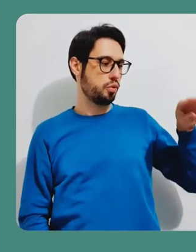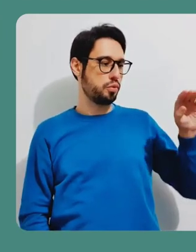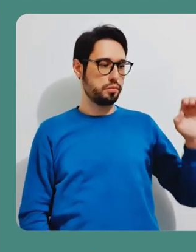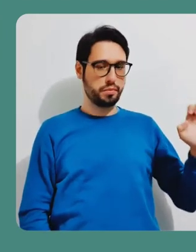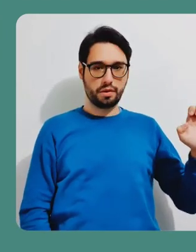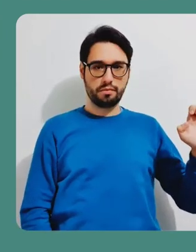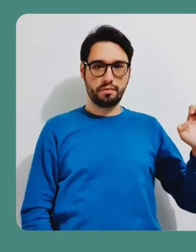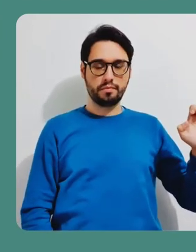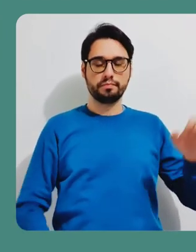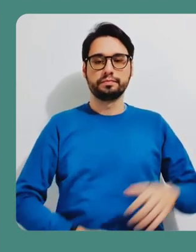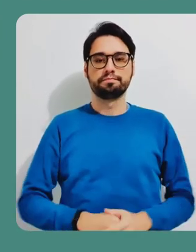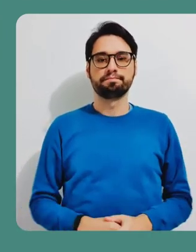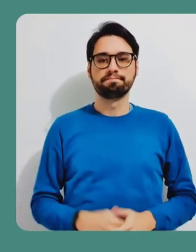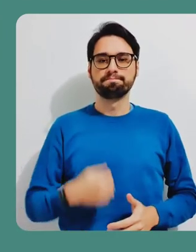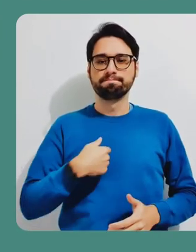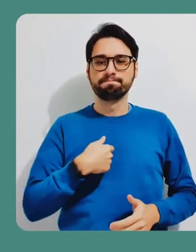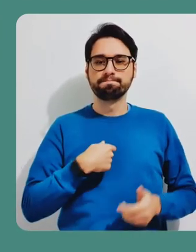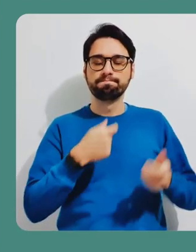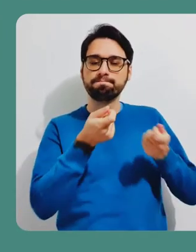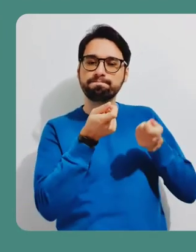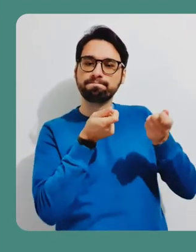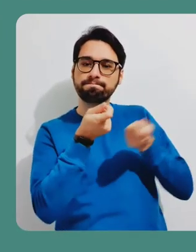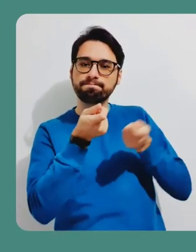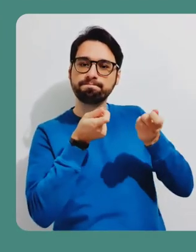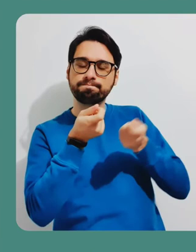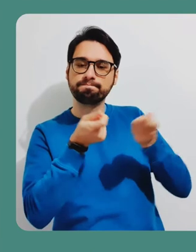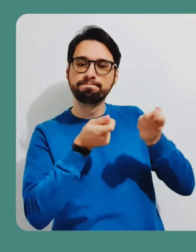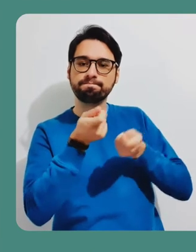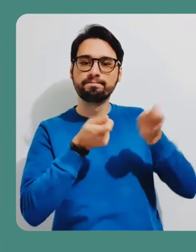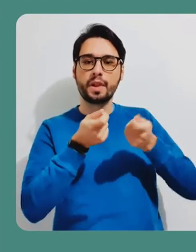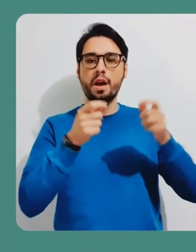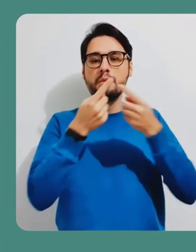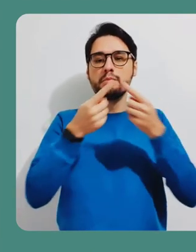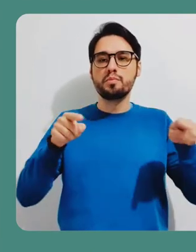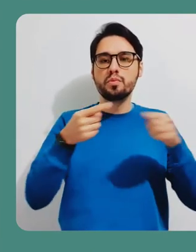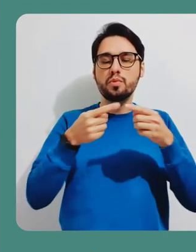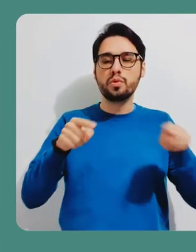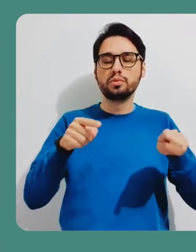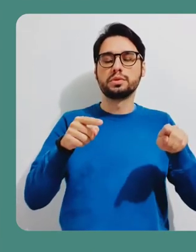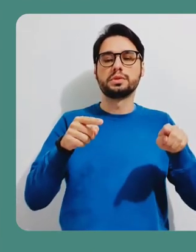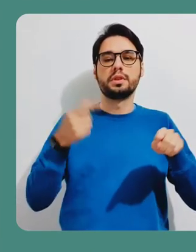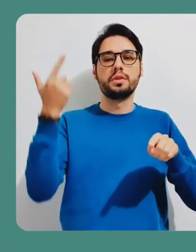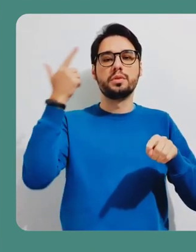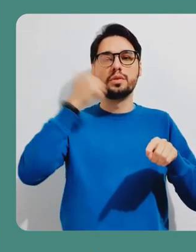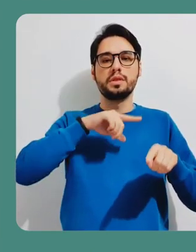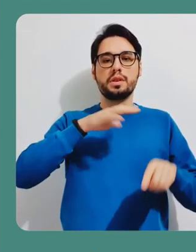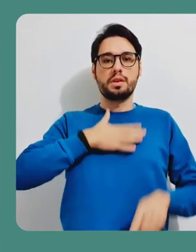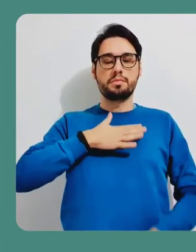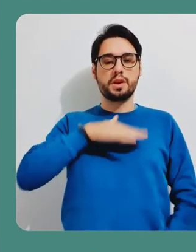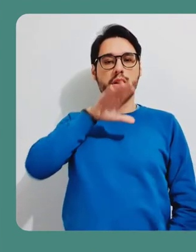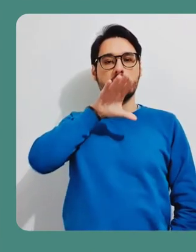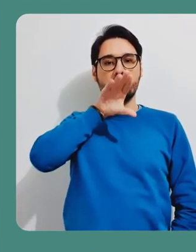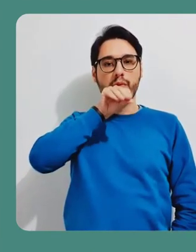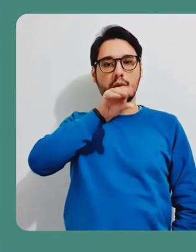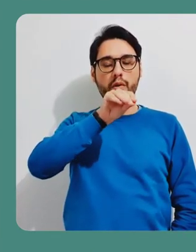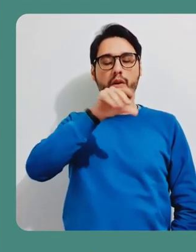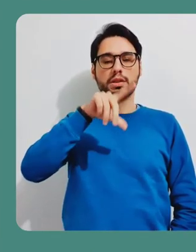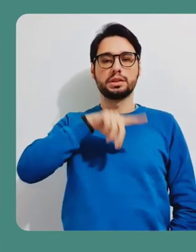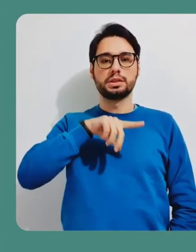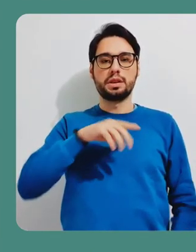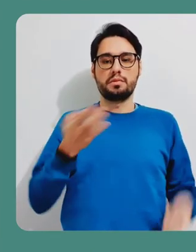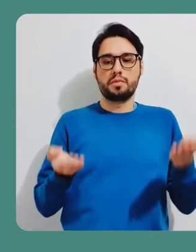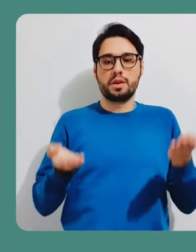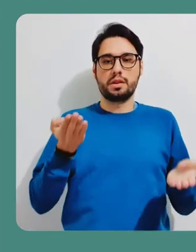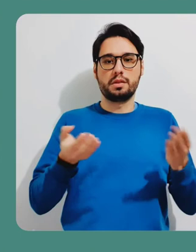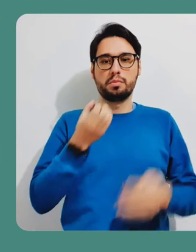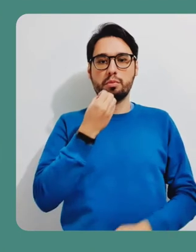reduzir o seu volume para menos 16 eu vou inclusive assento aí eu vou reduzir ela para oi